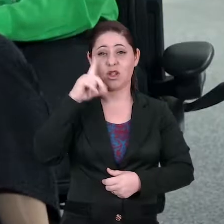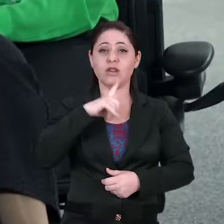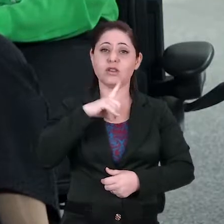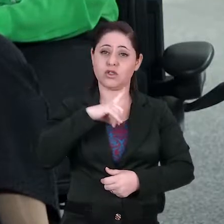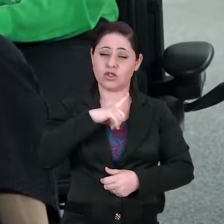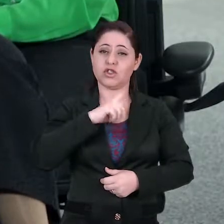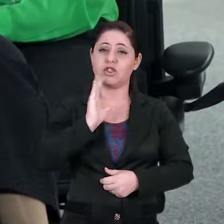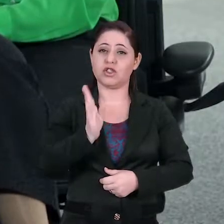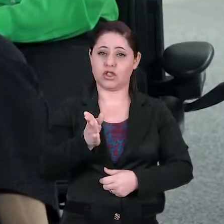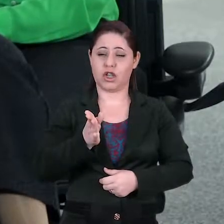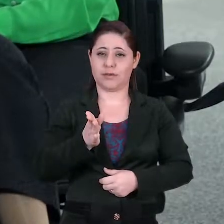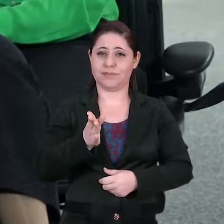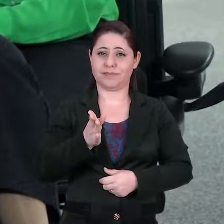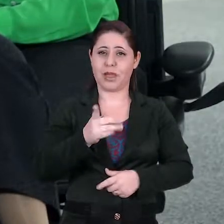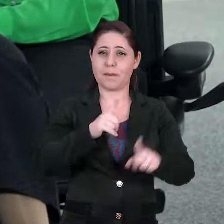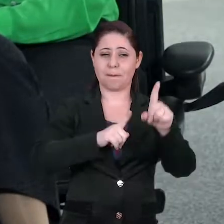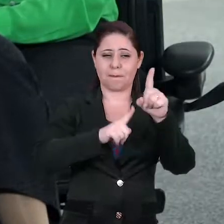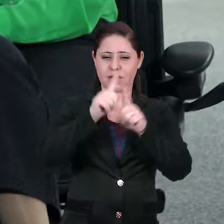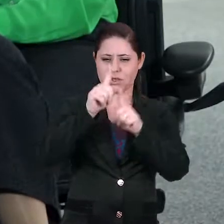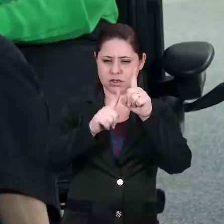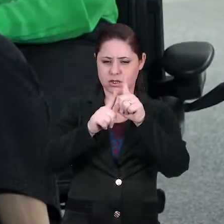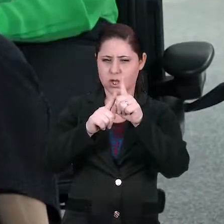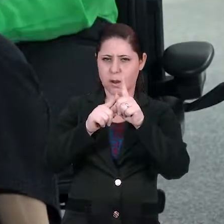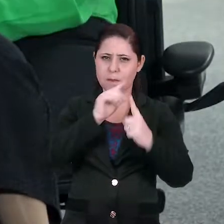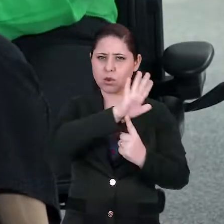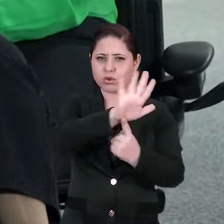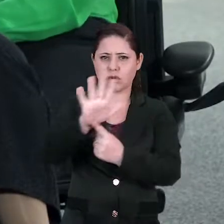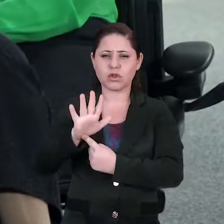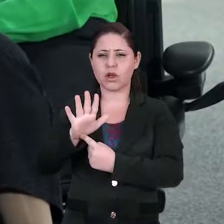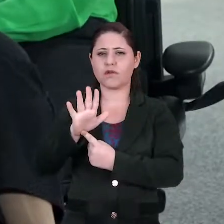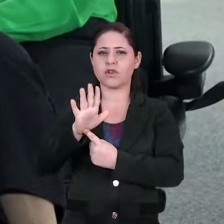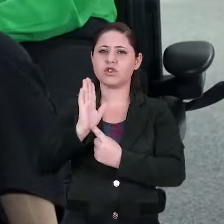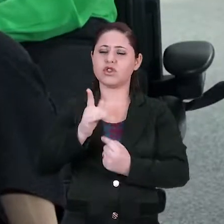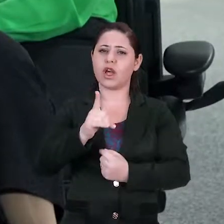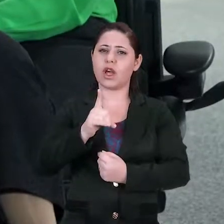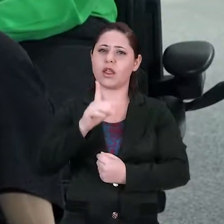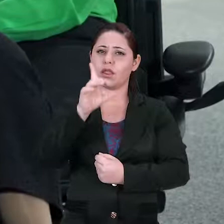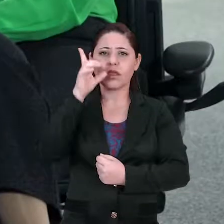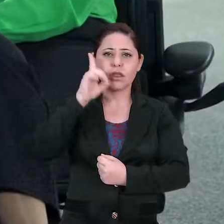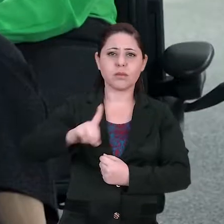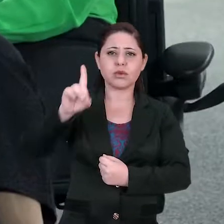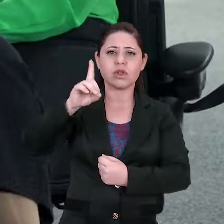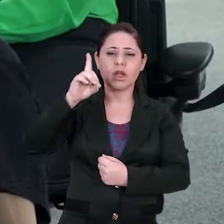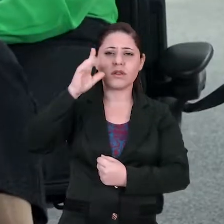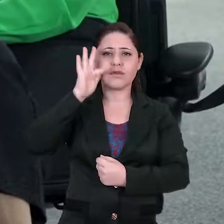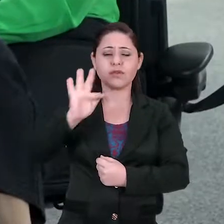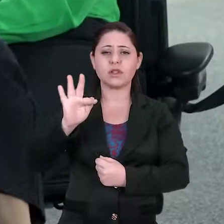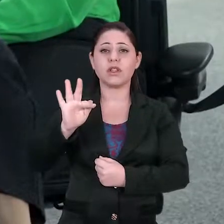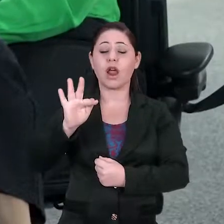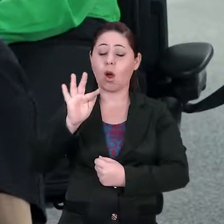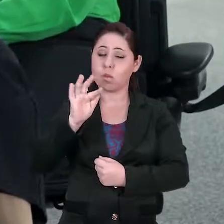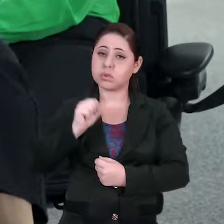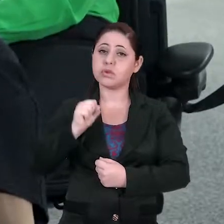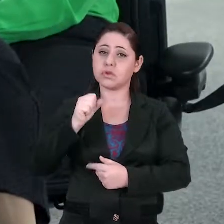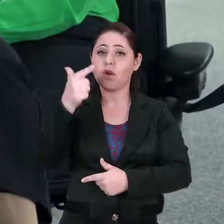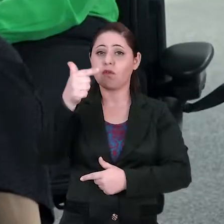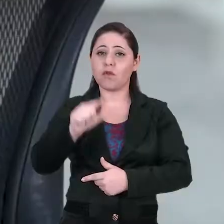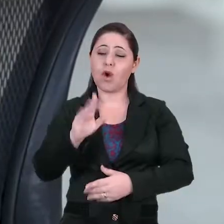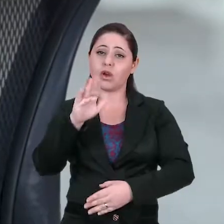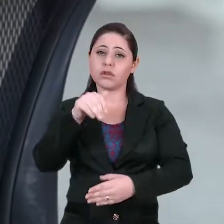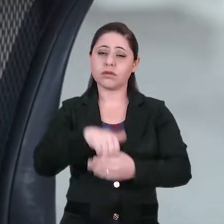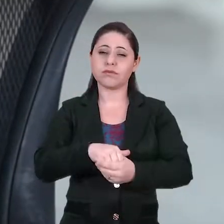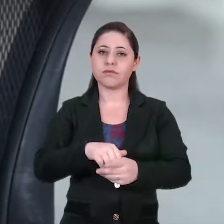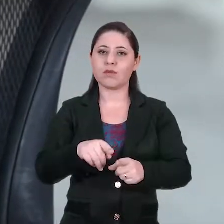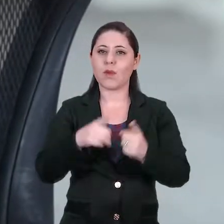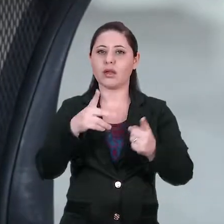tinha, as pesquisas indicavam que eu tinha uma reeleição para deputada federal bem possível, bem provável. Mas